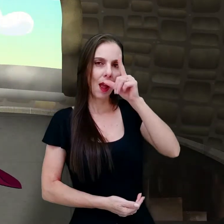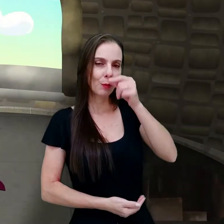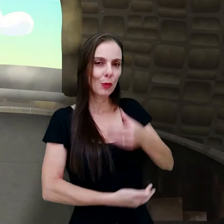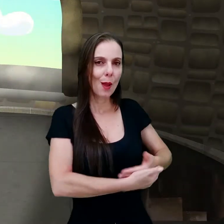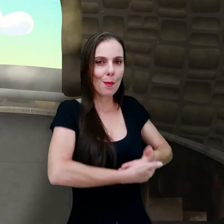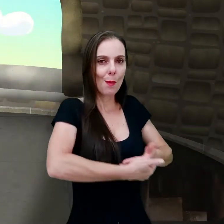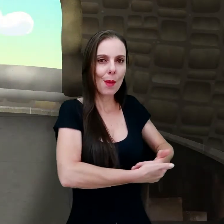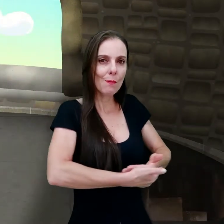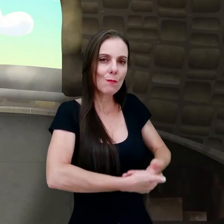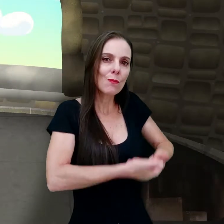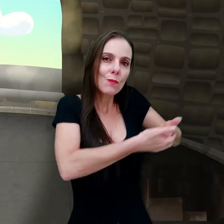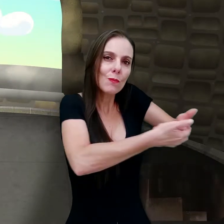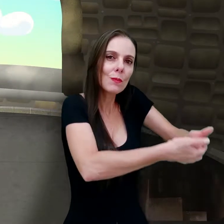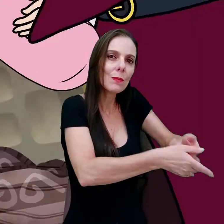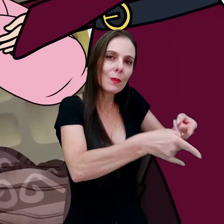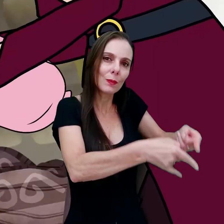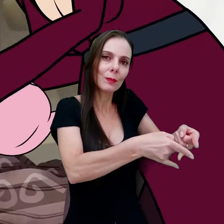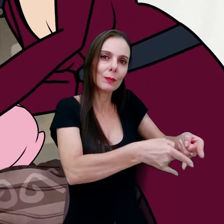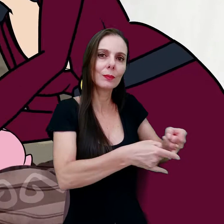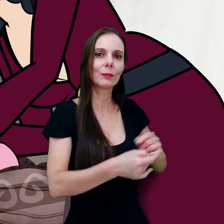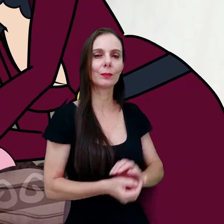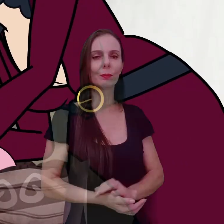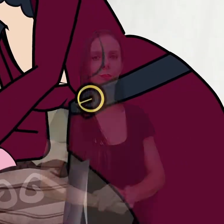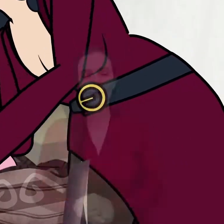A bruxa colocou a bebê no berço.